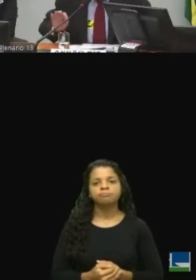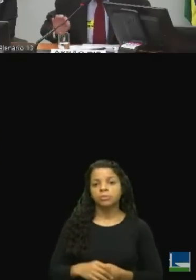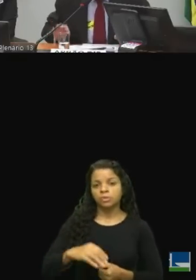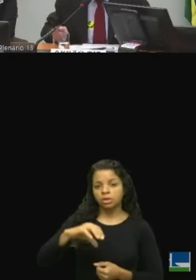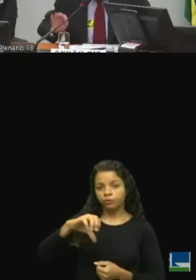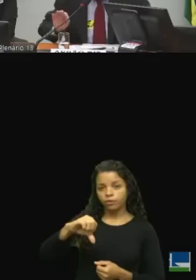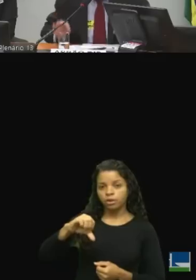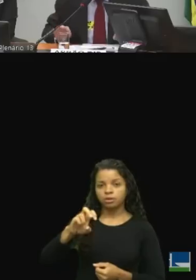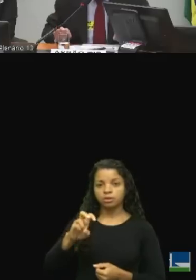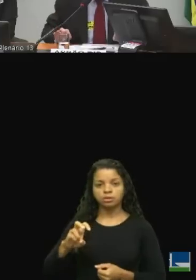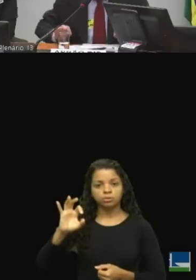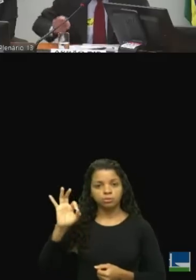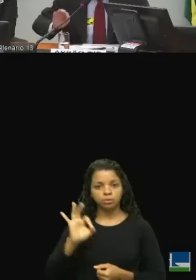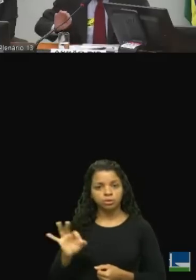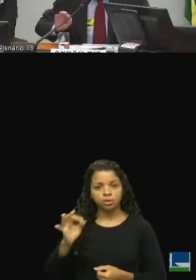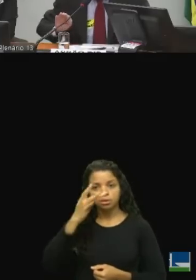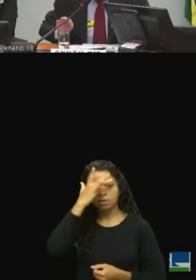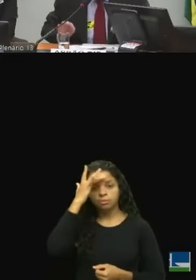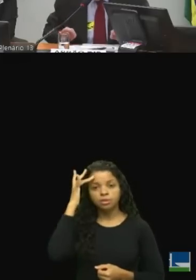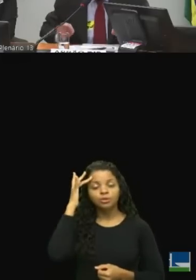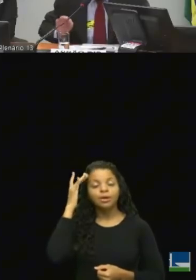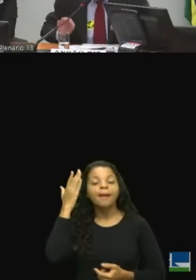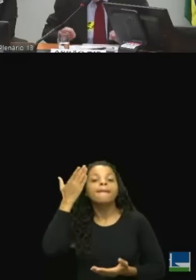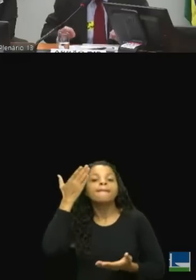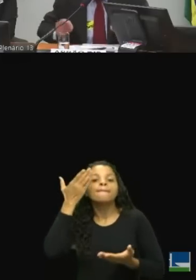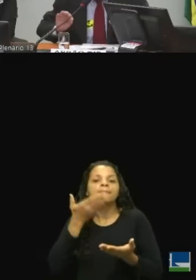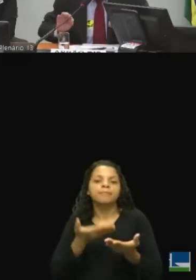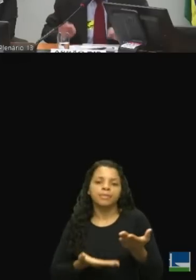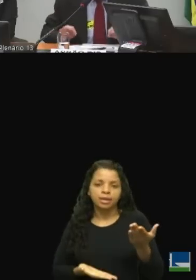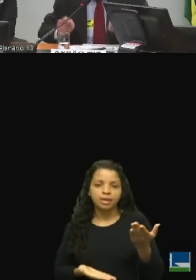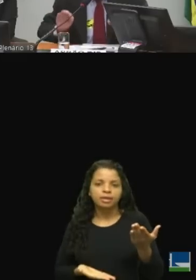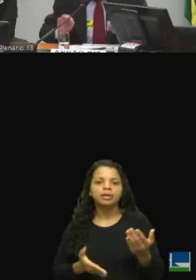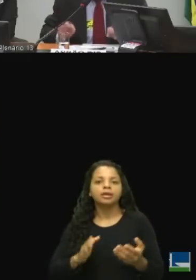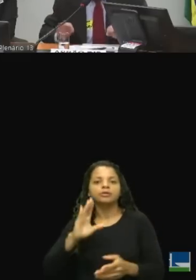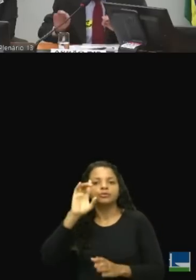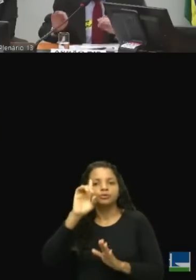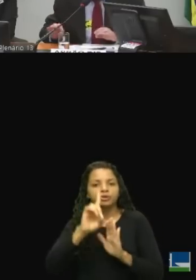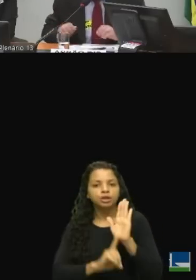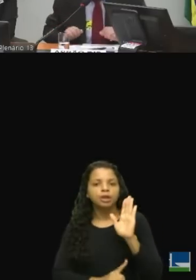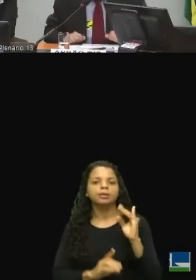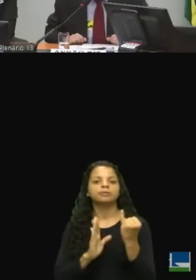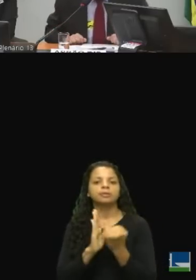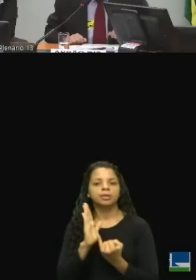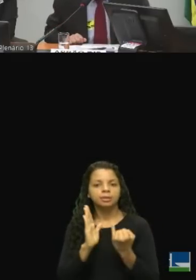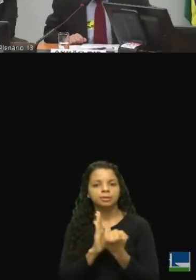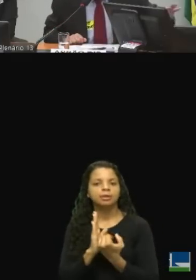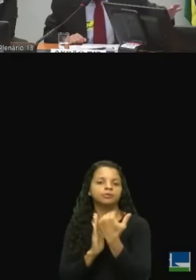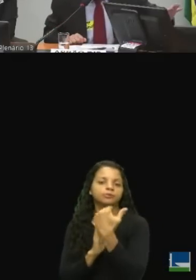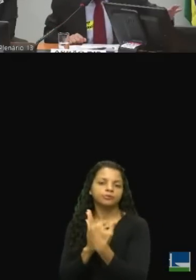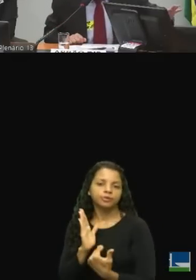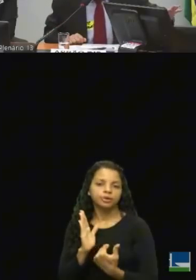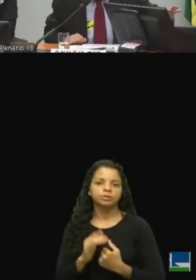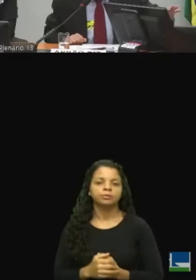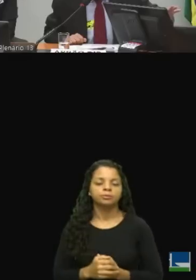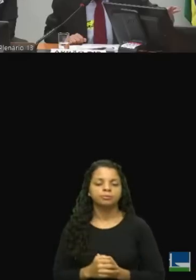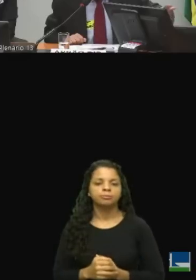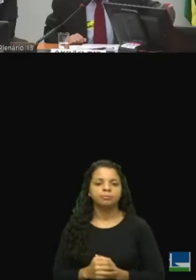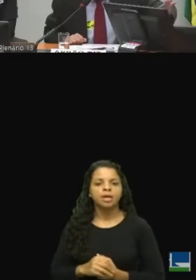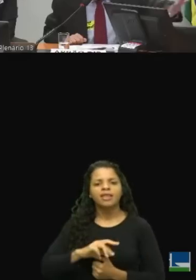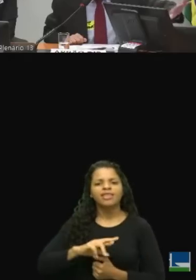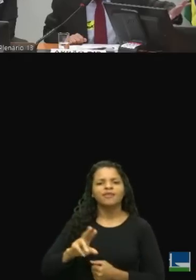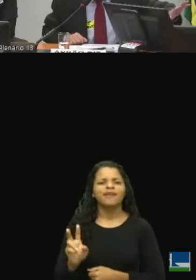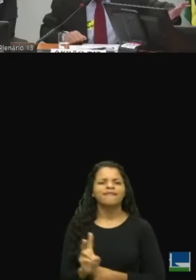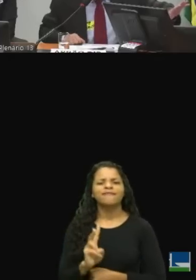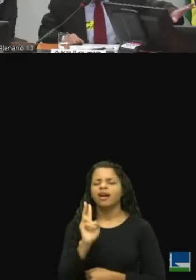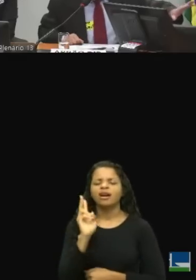95% das pessoas com deficiência perderão o direito ao benefício na isenção de veículo. Não sobre valor. Valor é